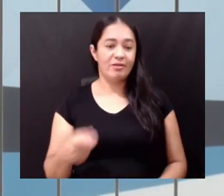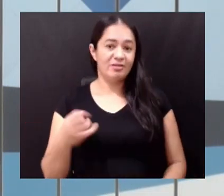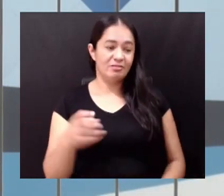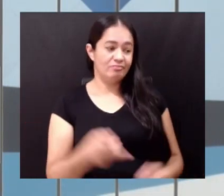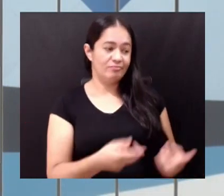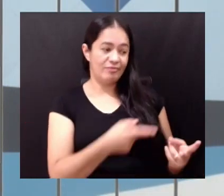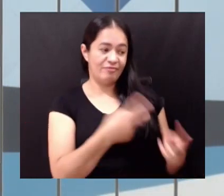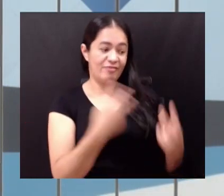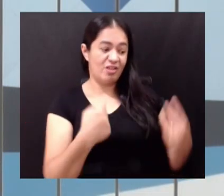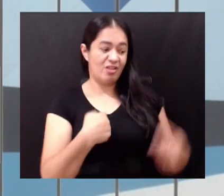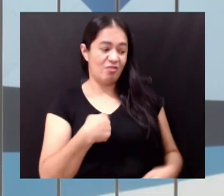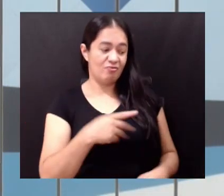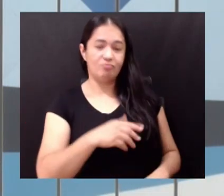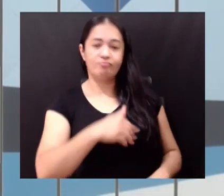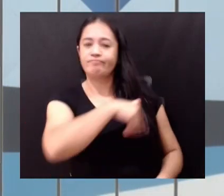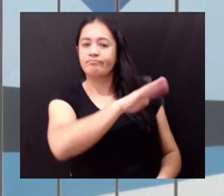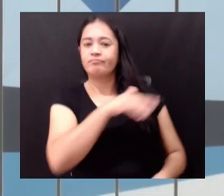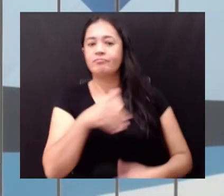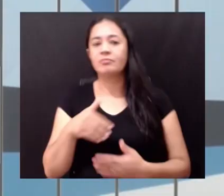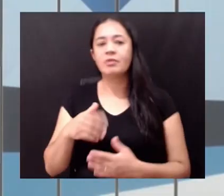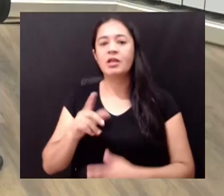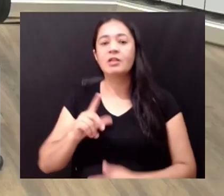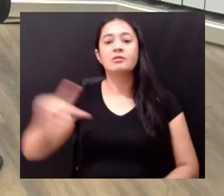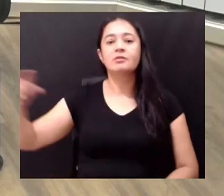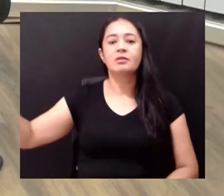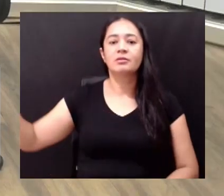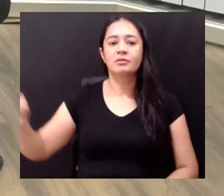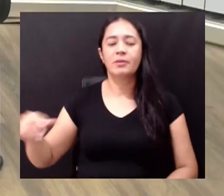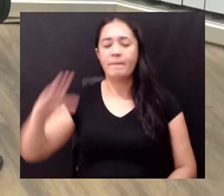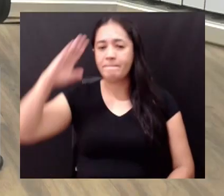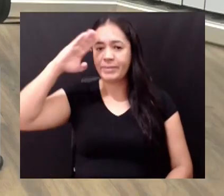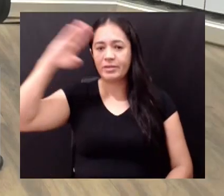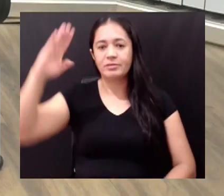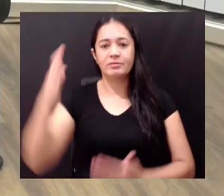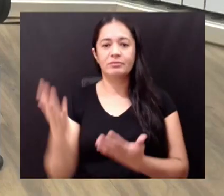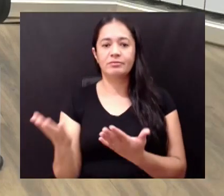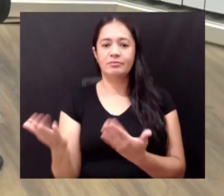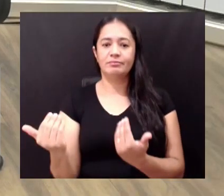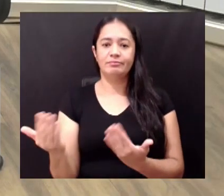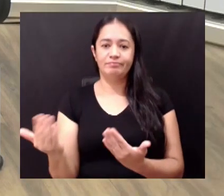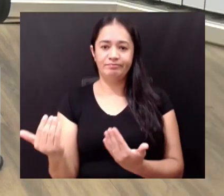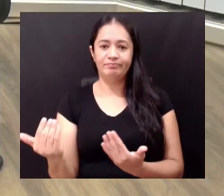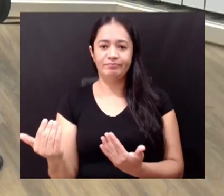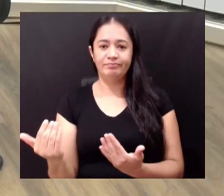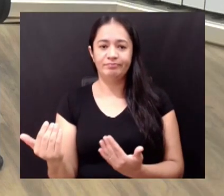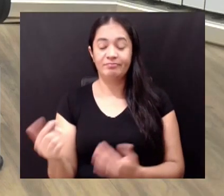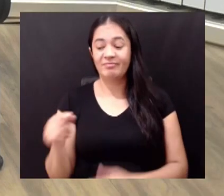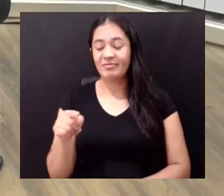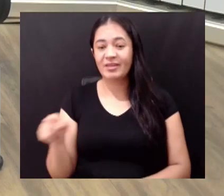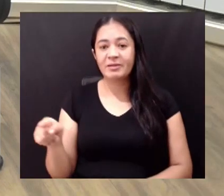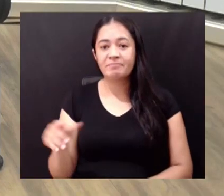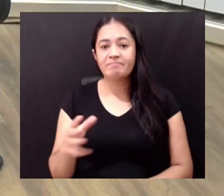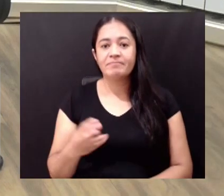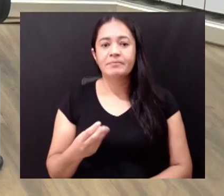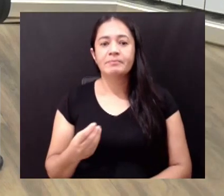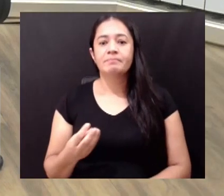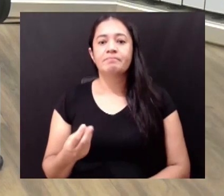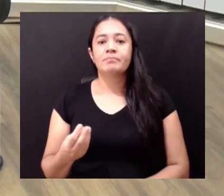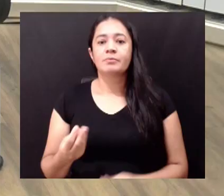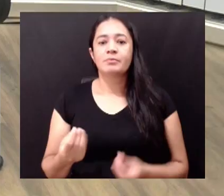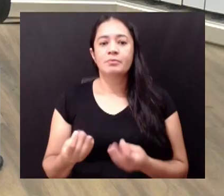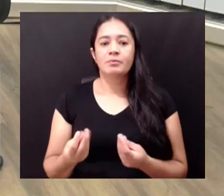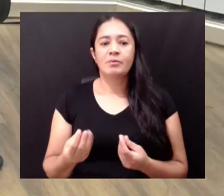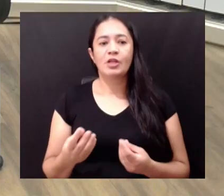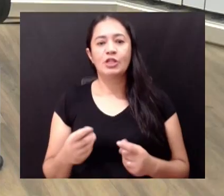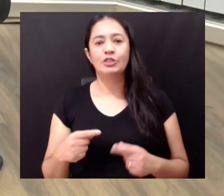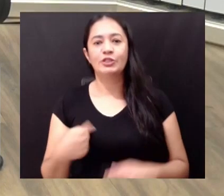recolocação. Principalmente os mais jovens, especialmente, né? Os mais jovens. Eles estão muito... A gente até brinca, né? Poxa,